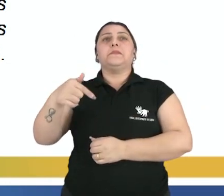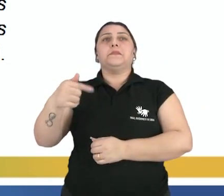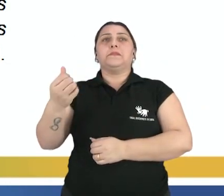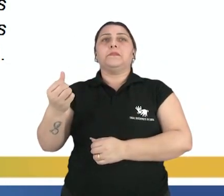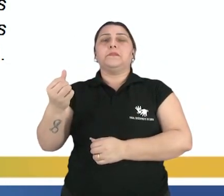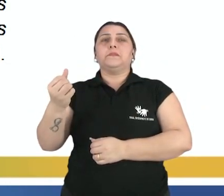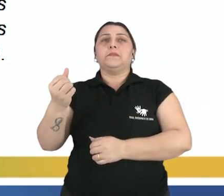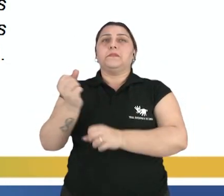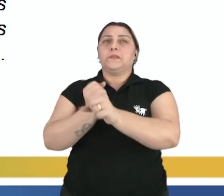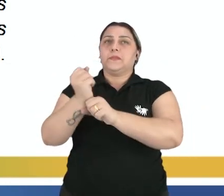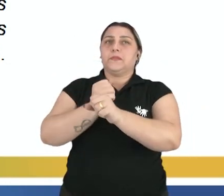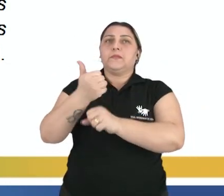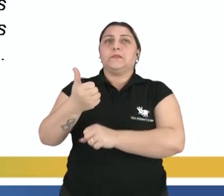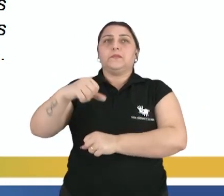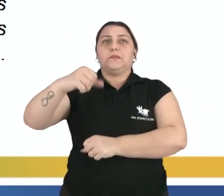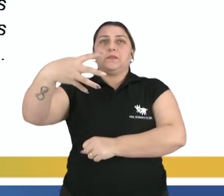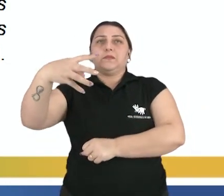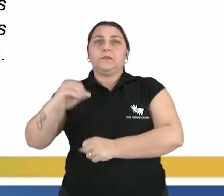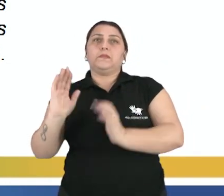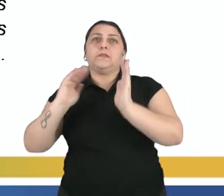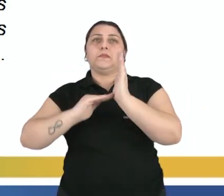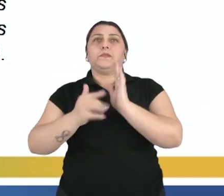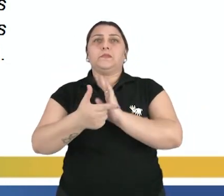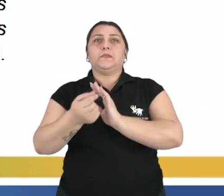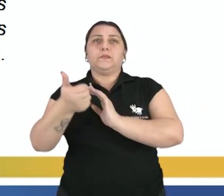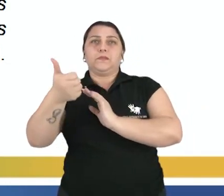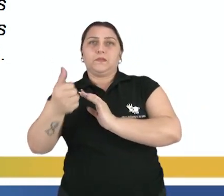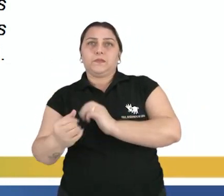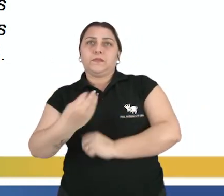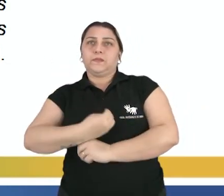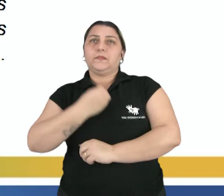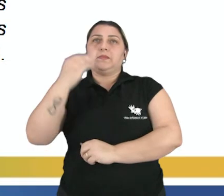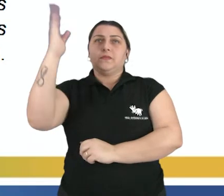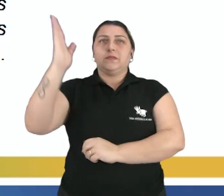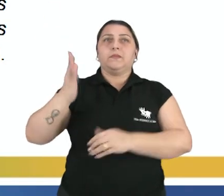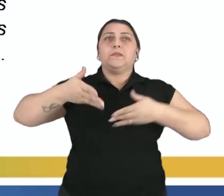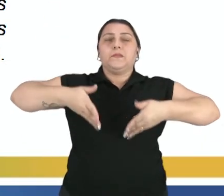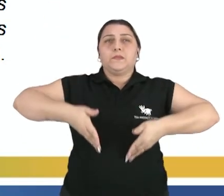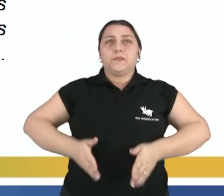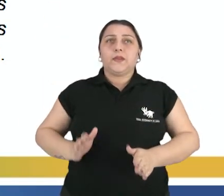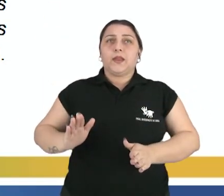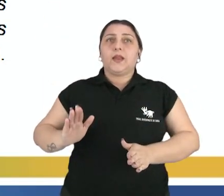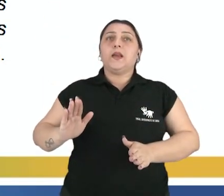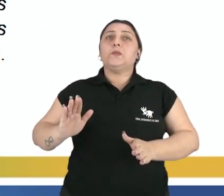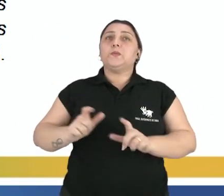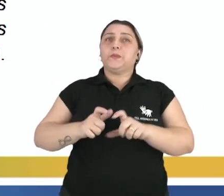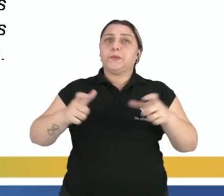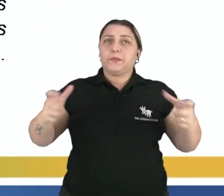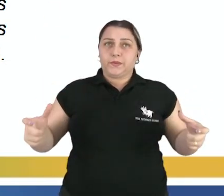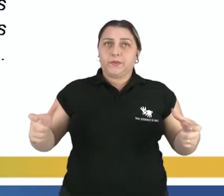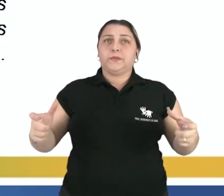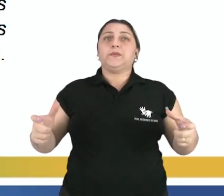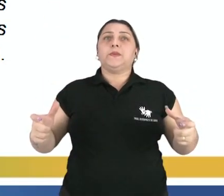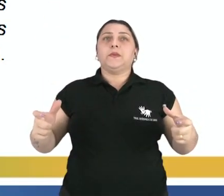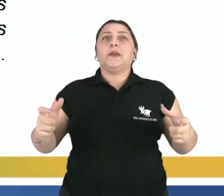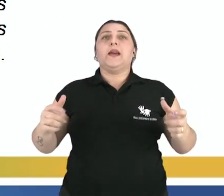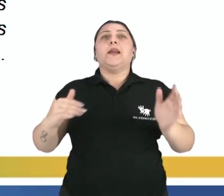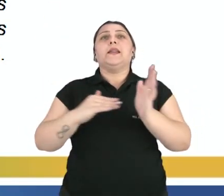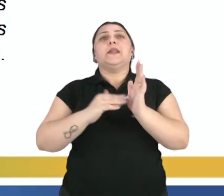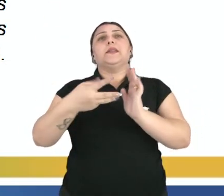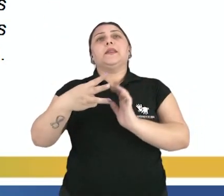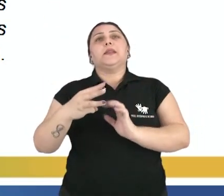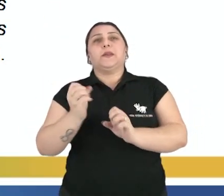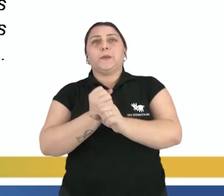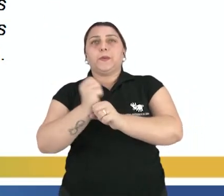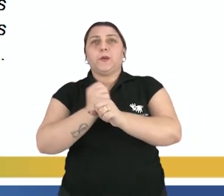Em 76 anos, de 1940 a 2016, a vida dos brasileiros ao nascer aumentou em